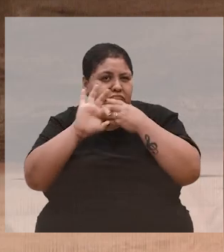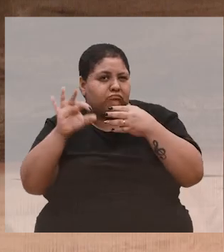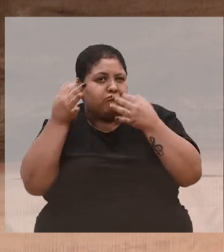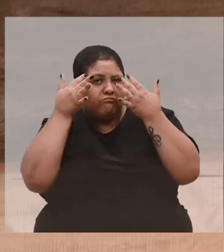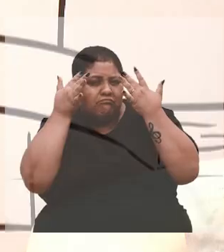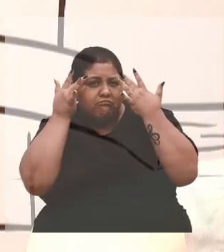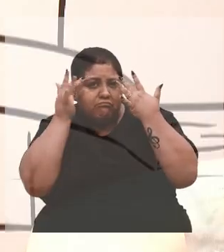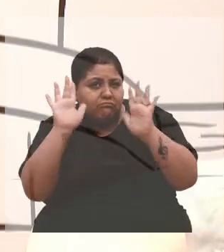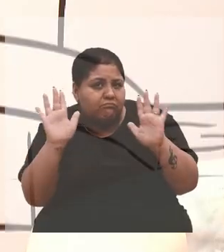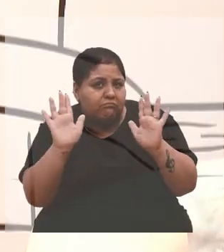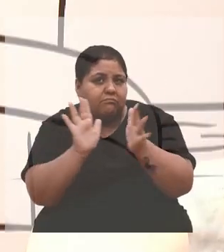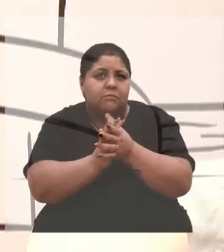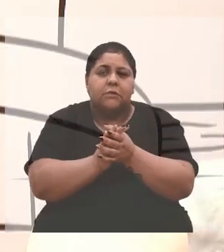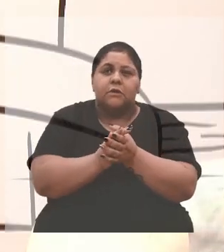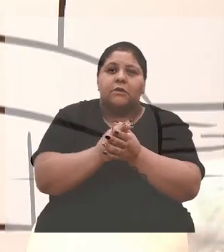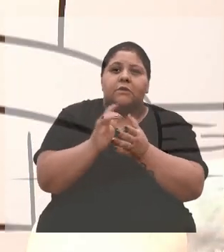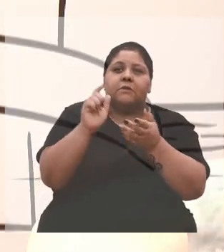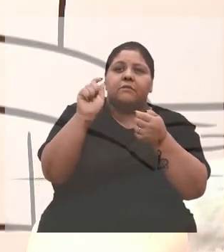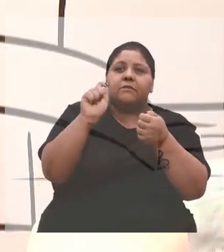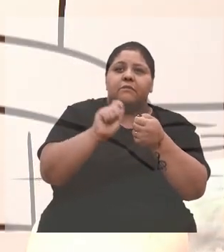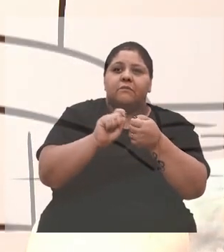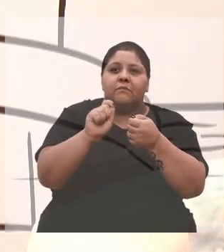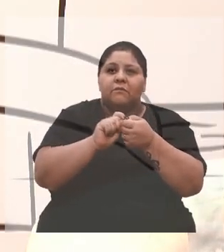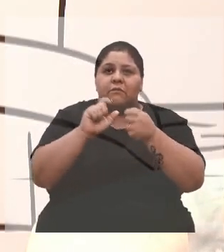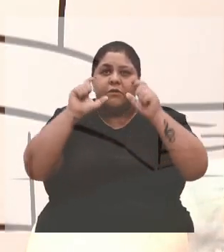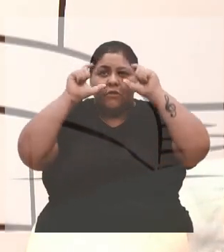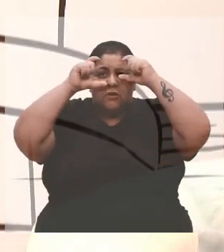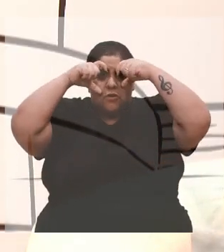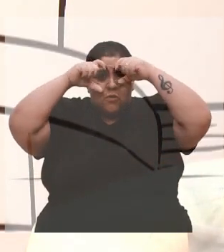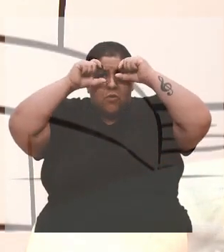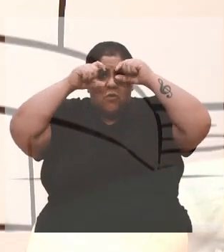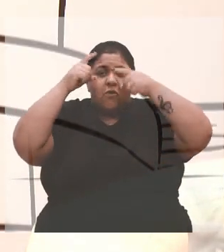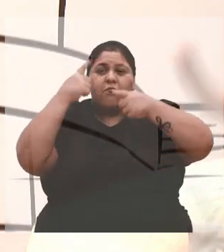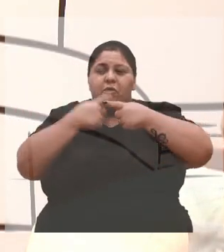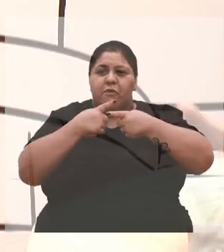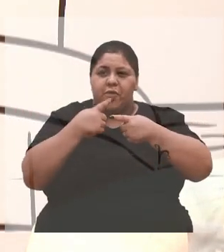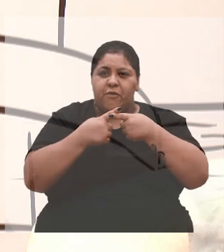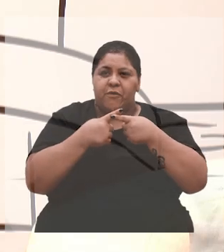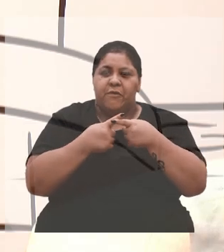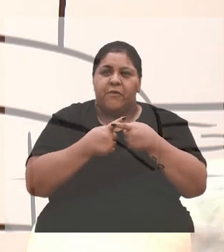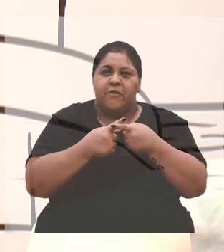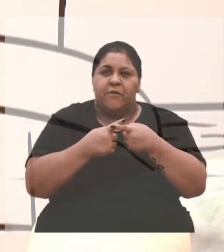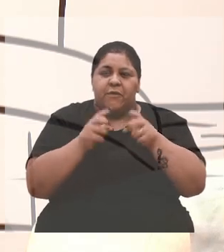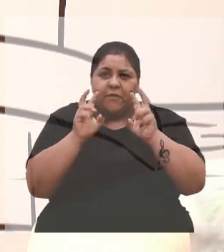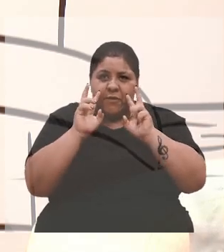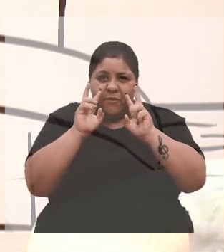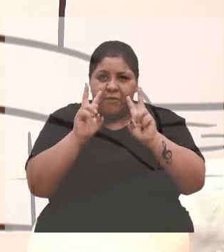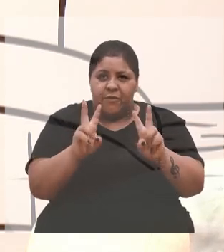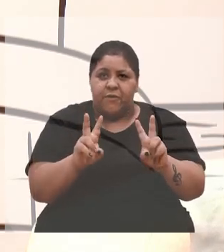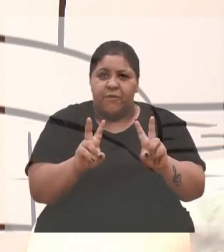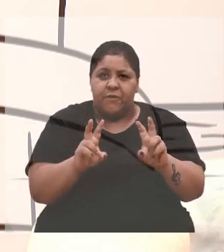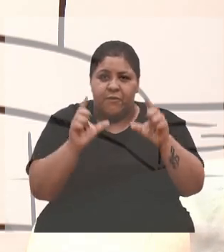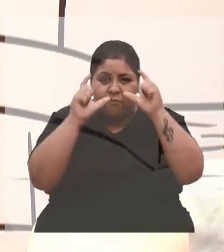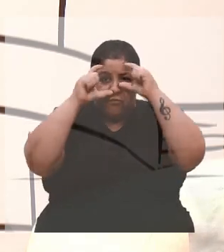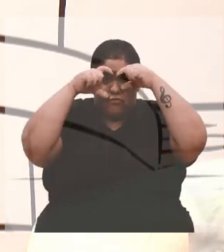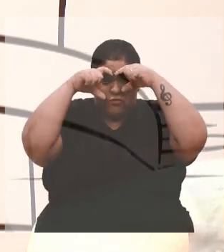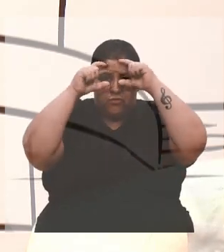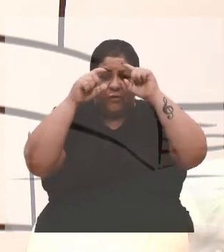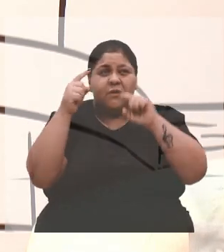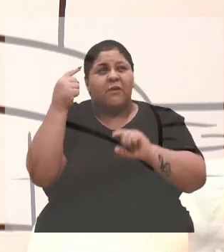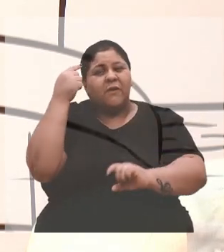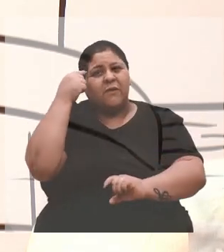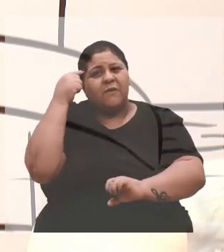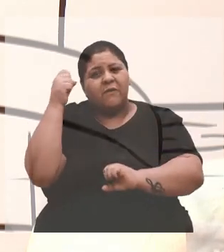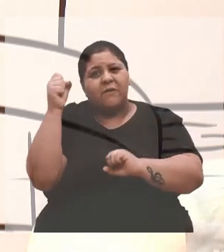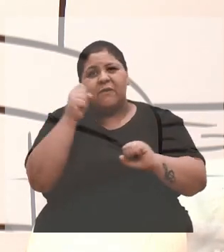sem. Bem, eu fiz isso por causa dos olhos. Porque quando eu vi os olhos deles, eu